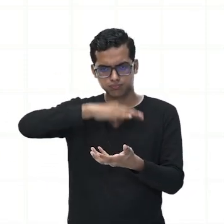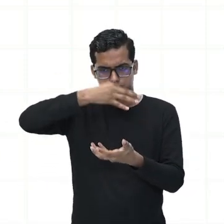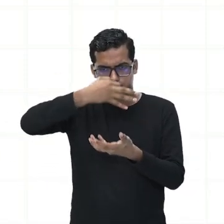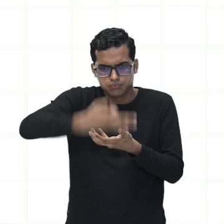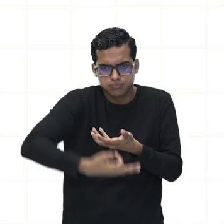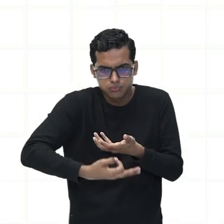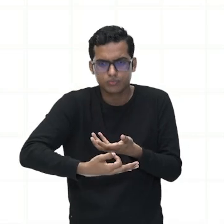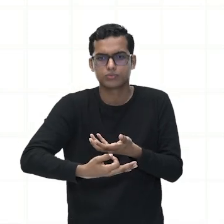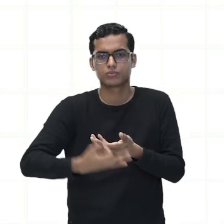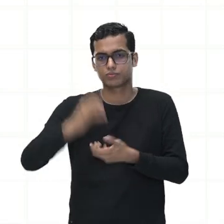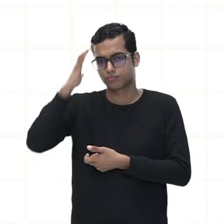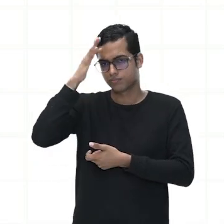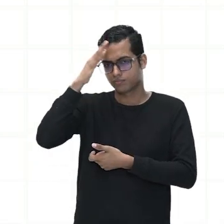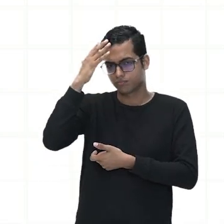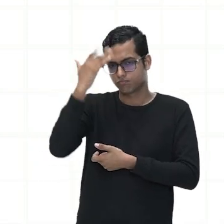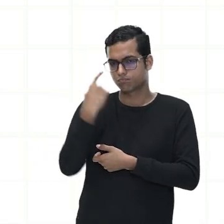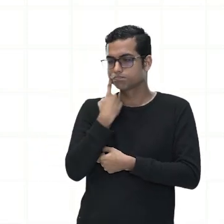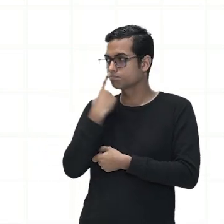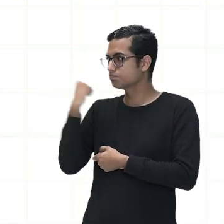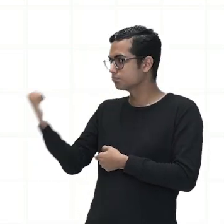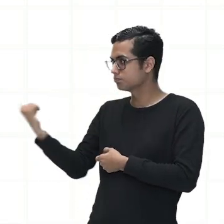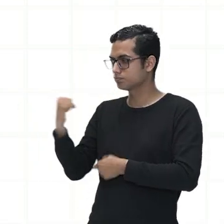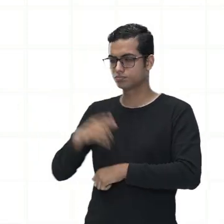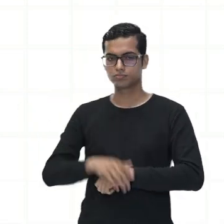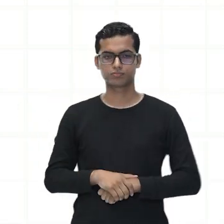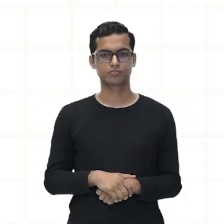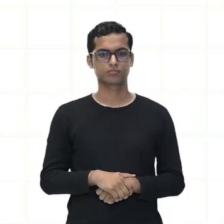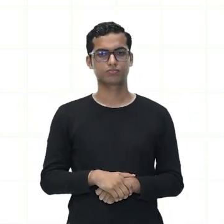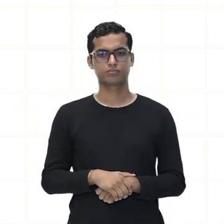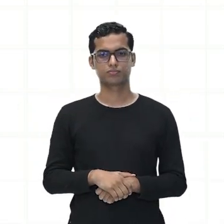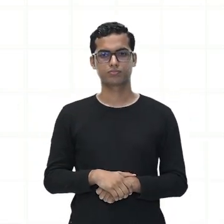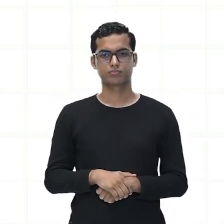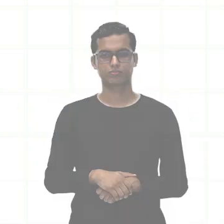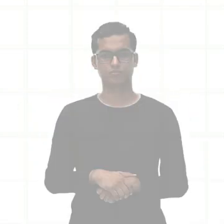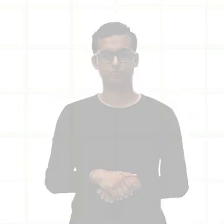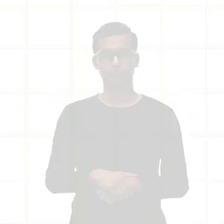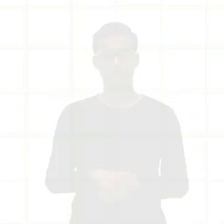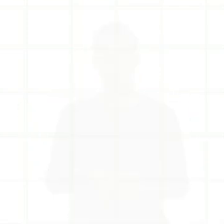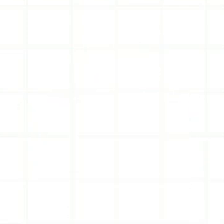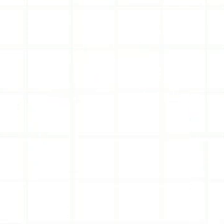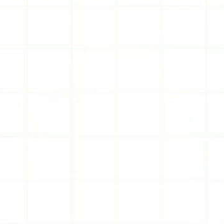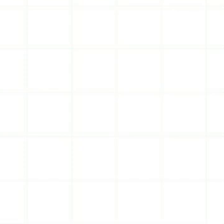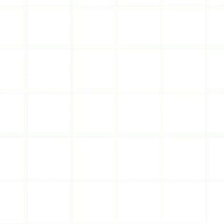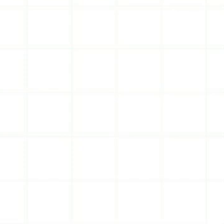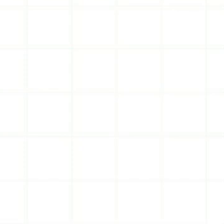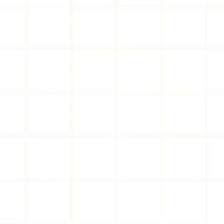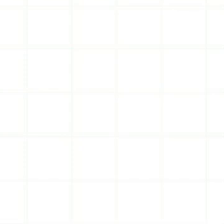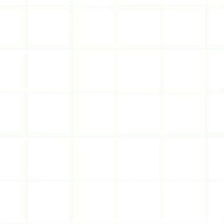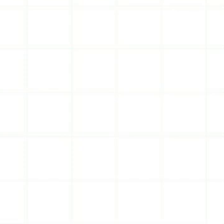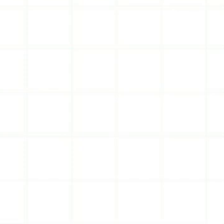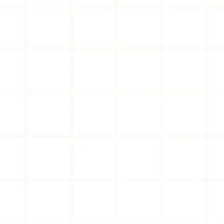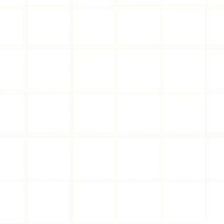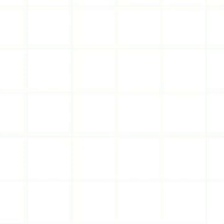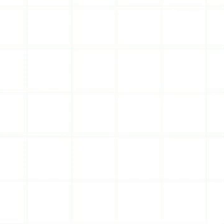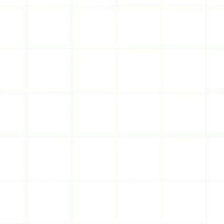linha imaginária, certo? Com o marco zero. E aqui todos os